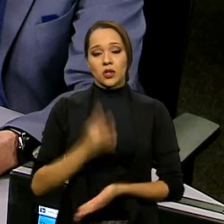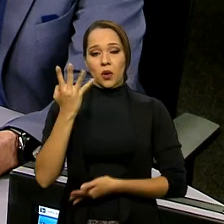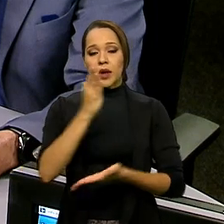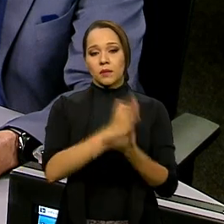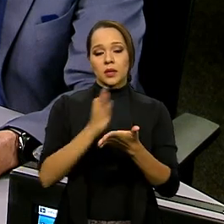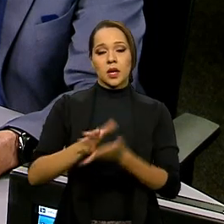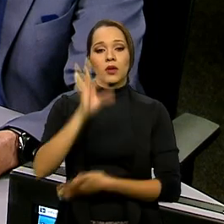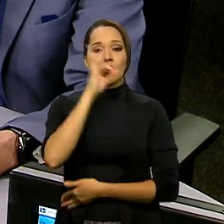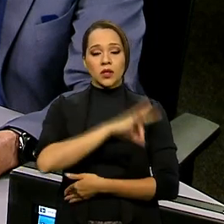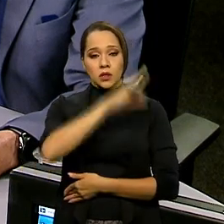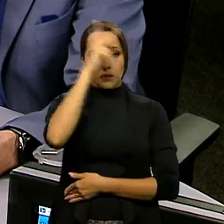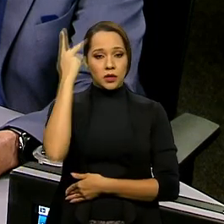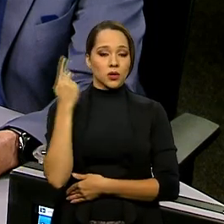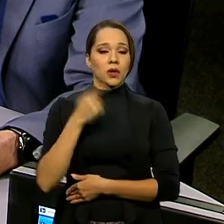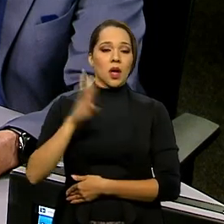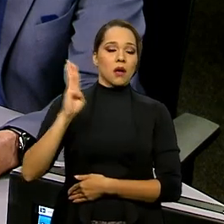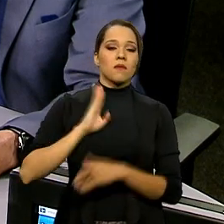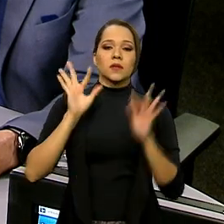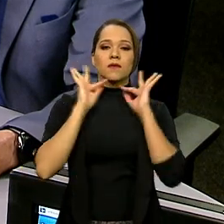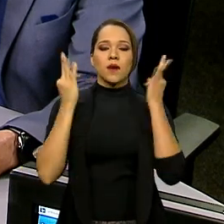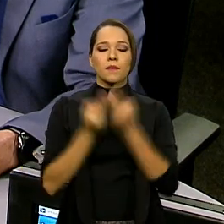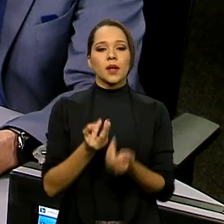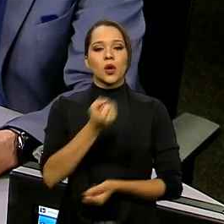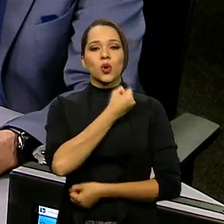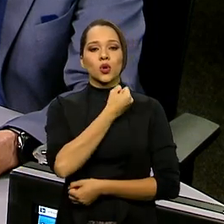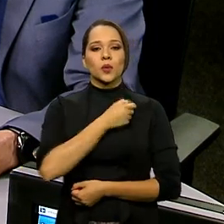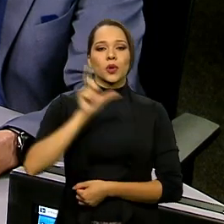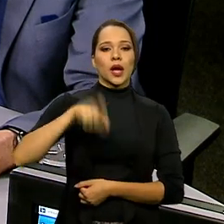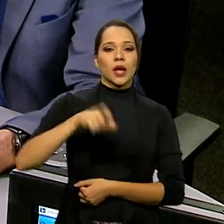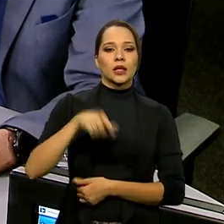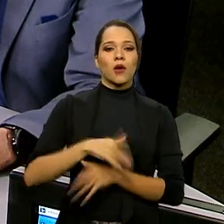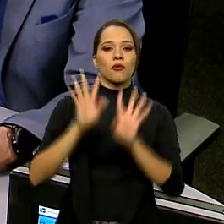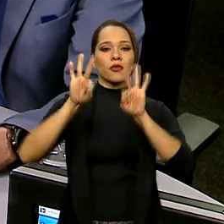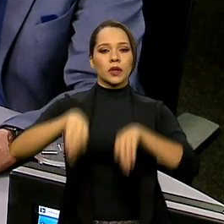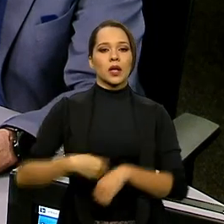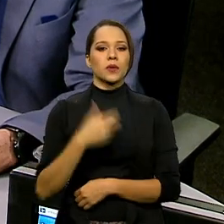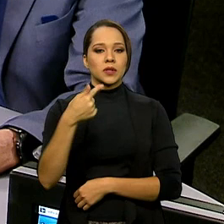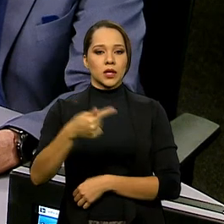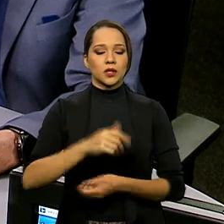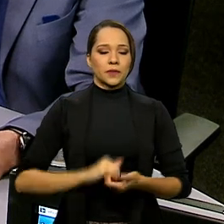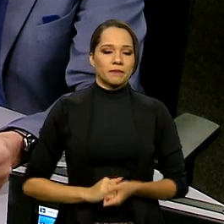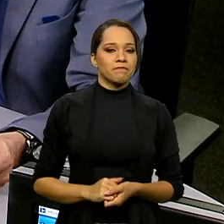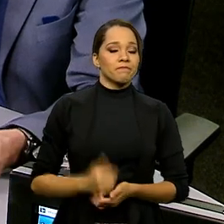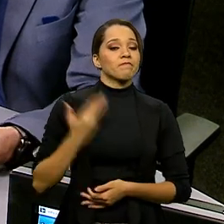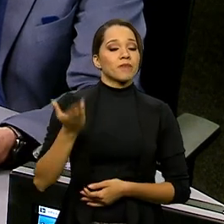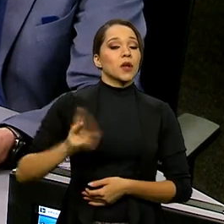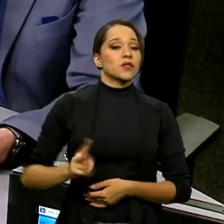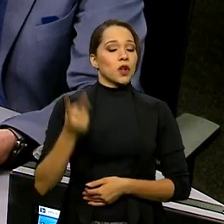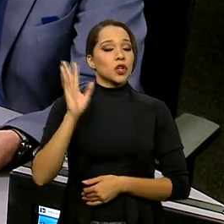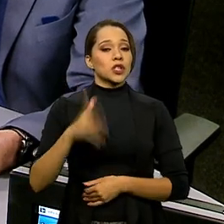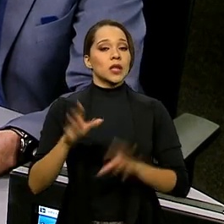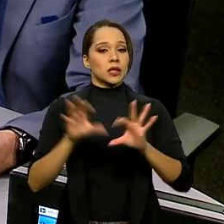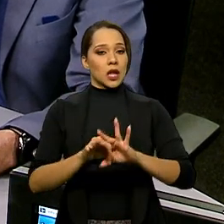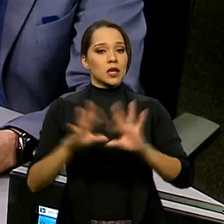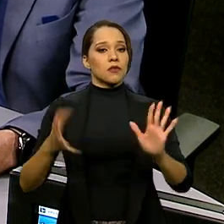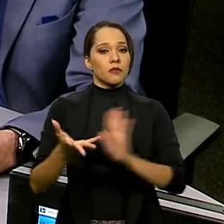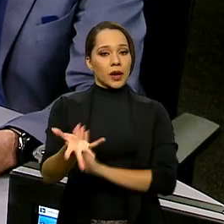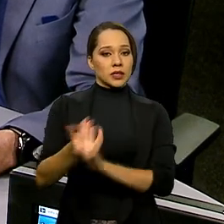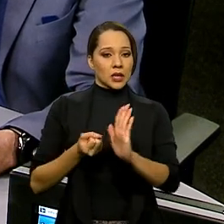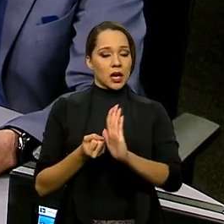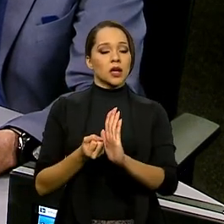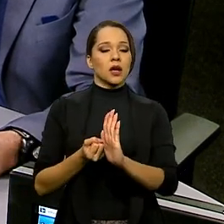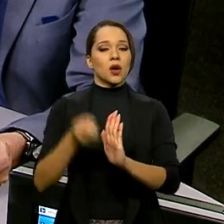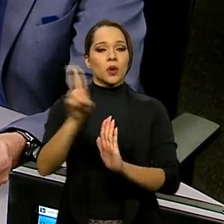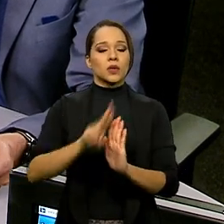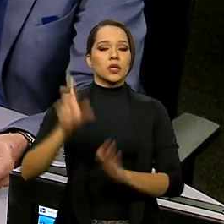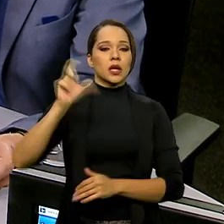parcela do auxílio aos beneficiários do Bolsa Família com o número de identificação social final 7. Nesse caso, os valores já estão disponíveis também para saque